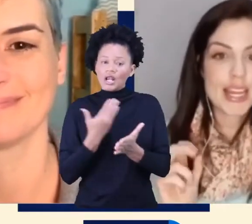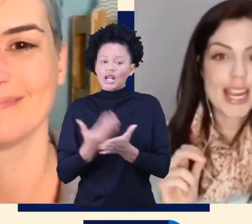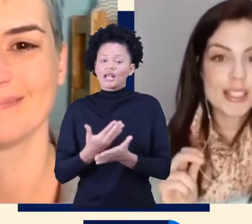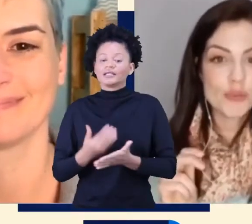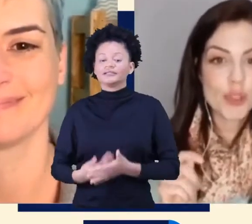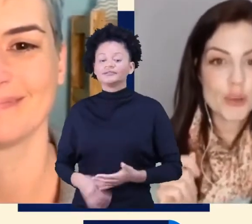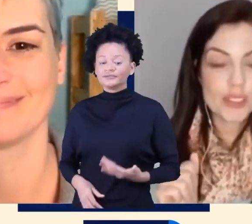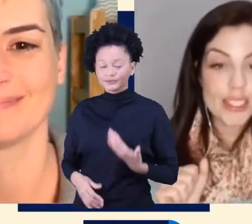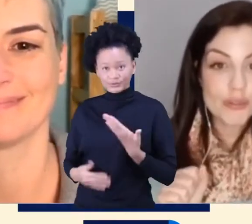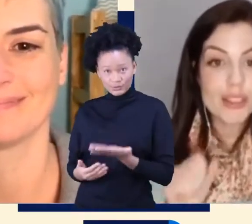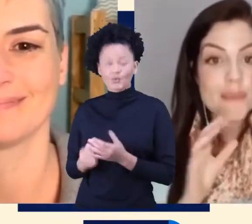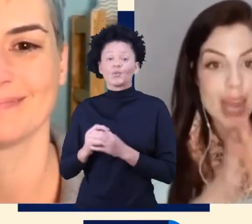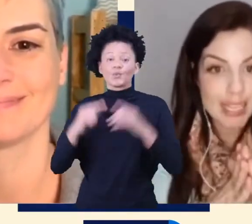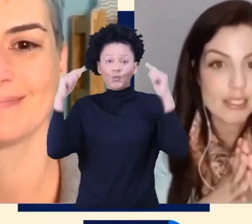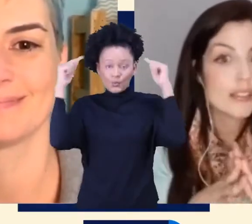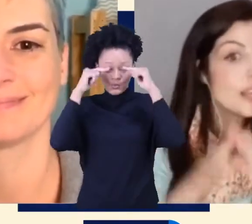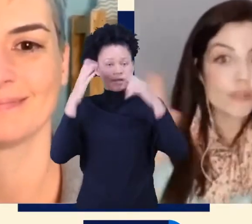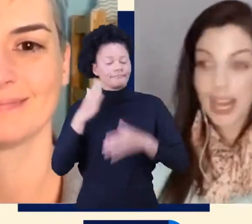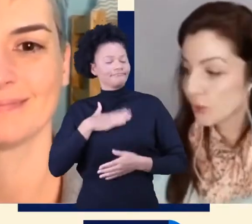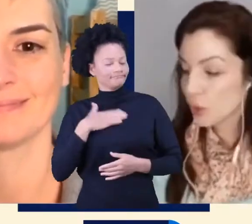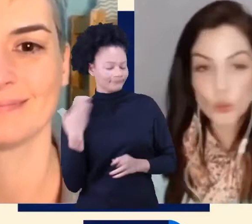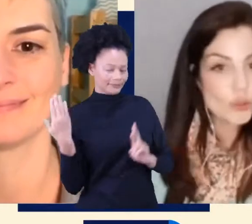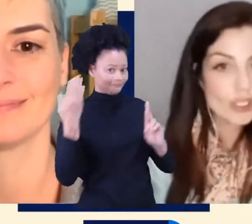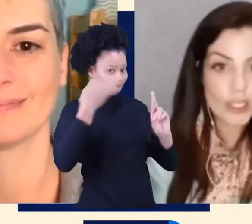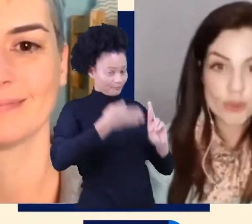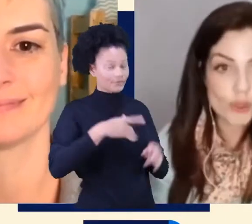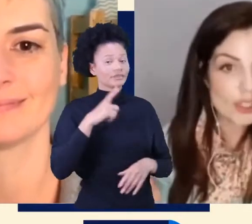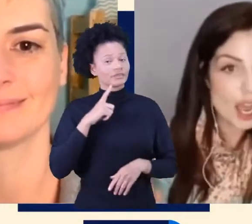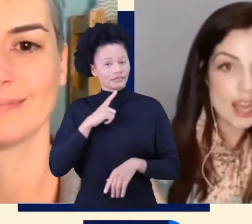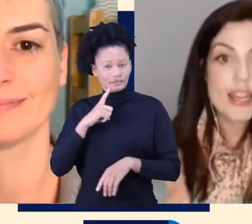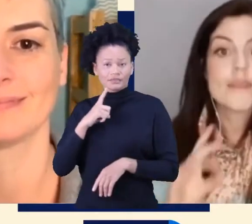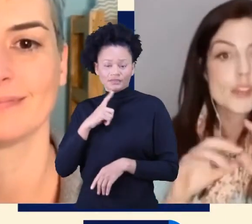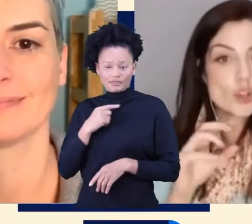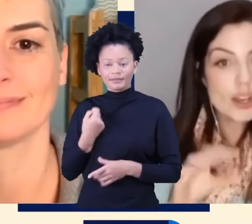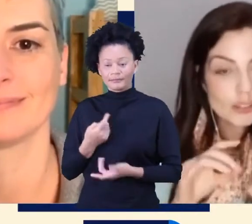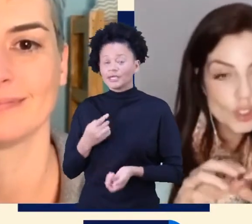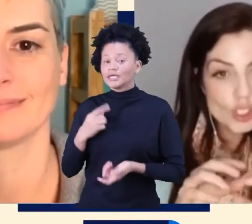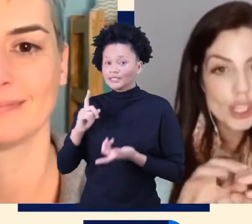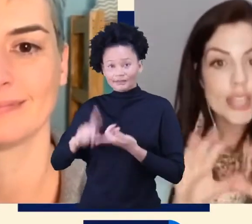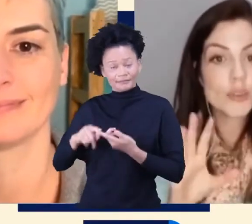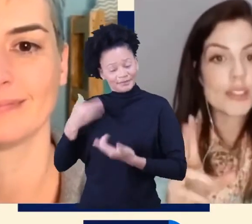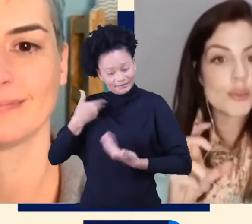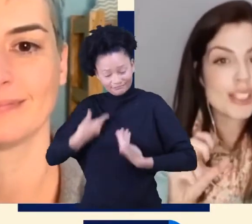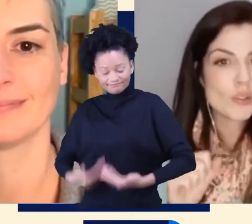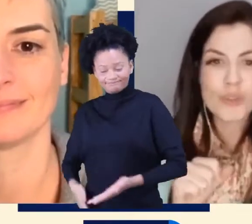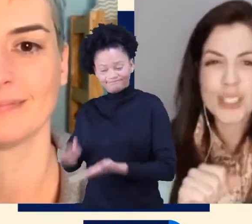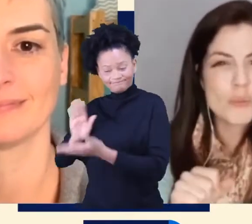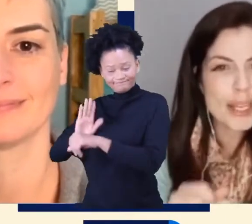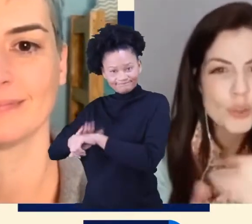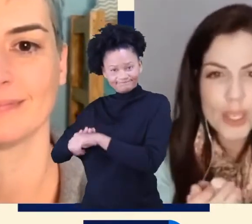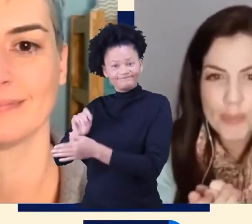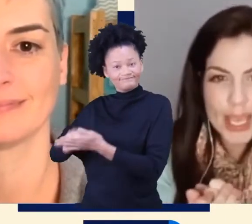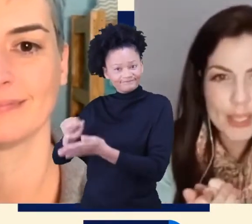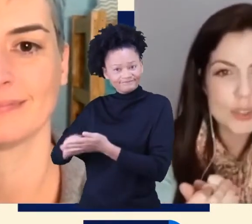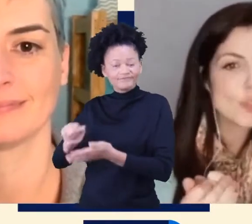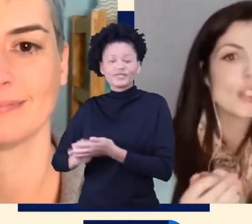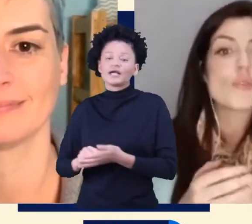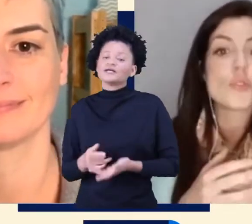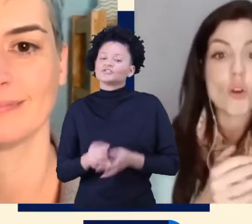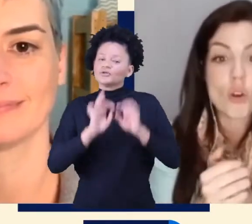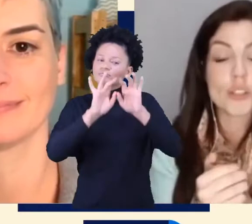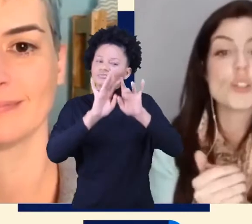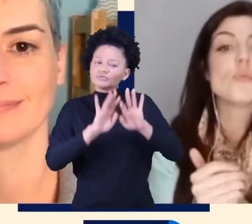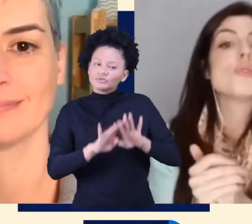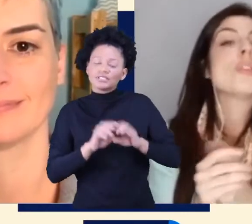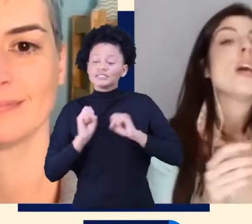a minha referência e fui eu que escrevi, mas tem vários outros livros, tá? É só digitar Educação Sexual. Tem do Marcos Ribeiro, que são